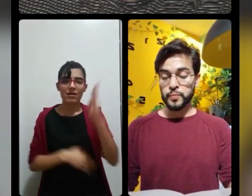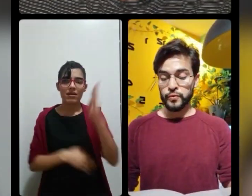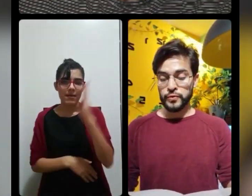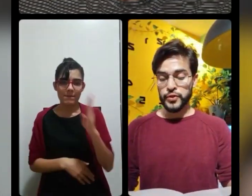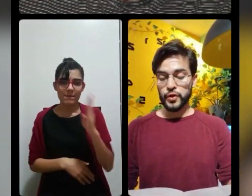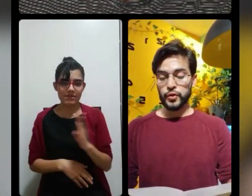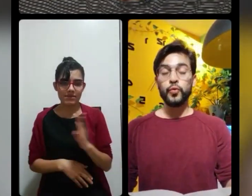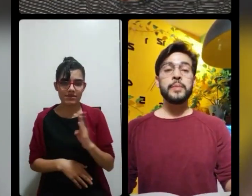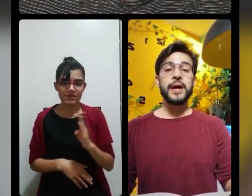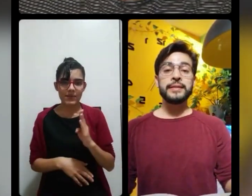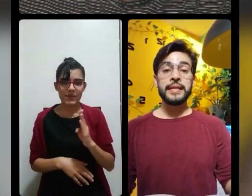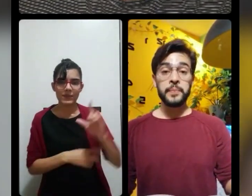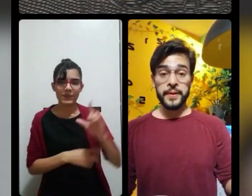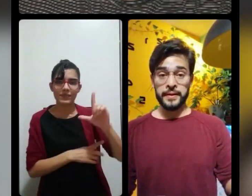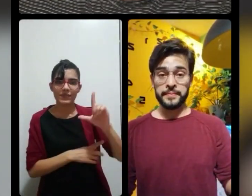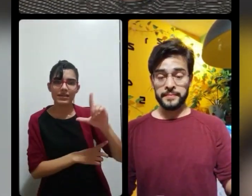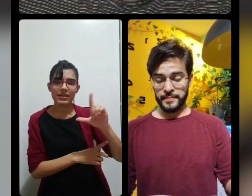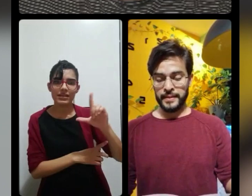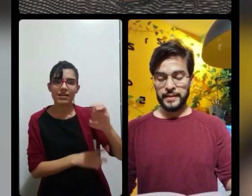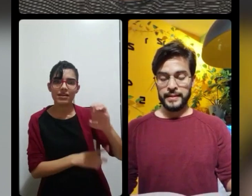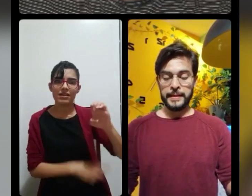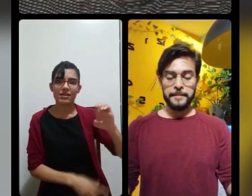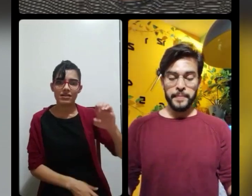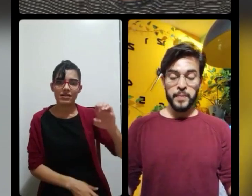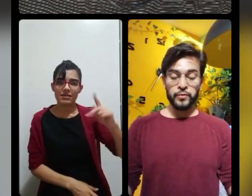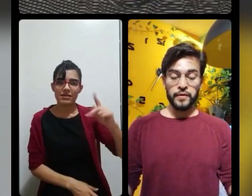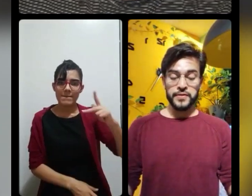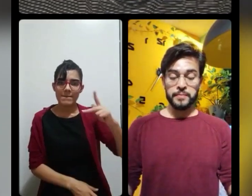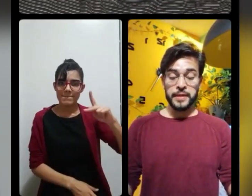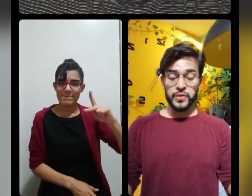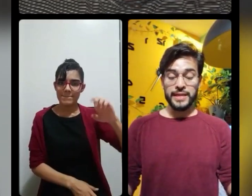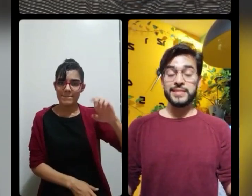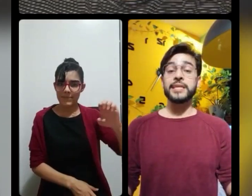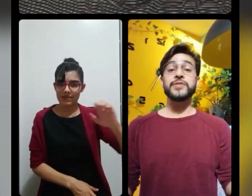dos surdos mudos do Abade Lepé, né?